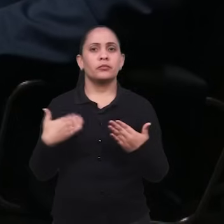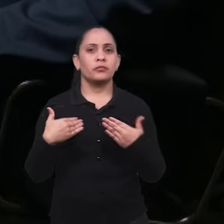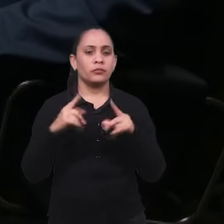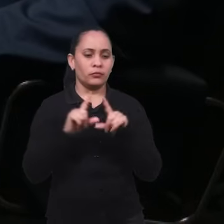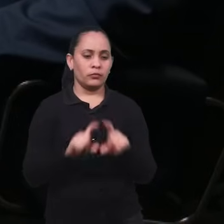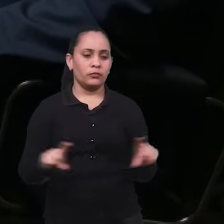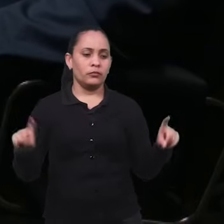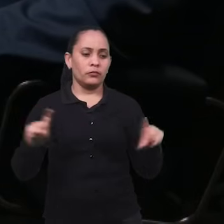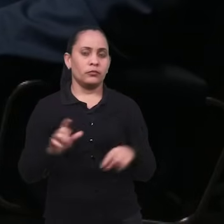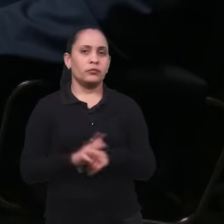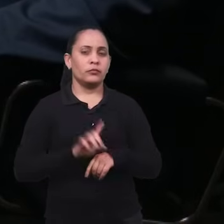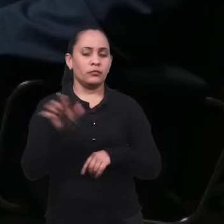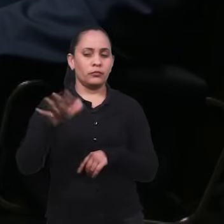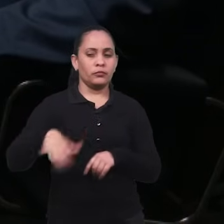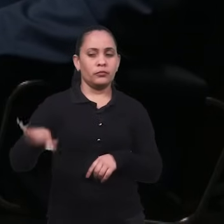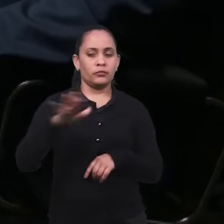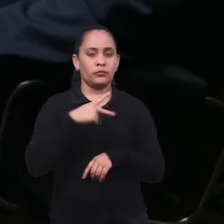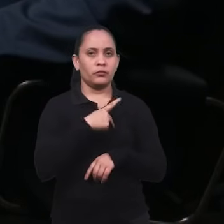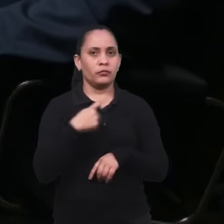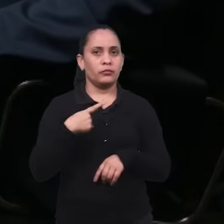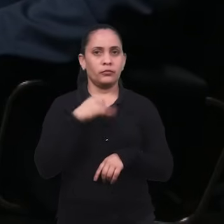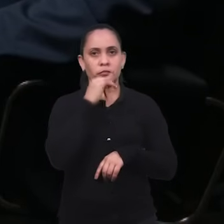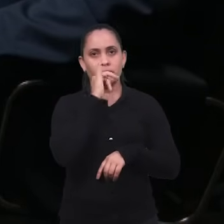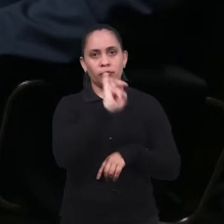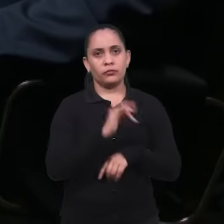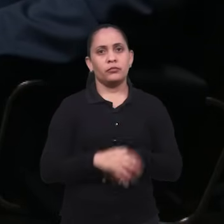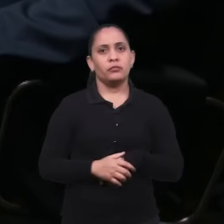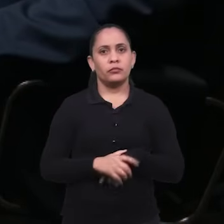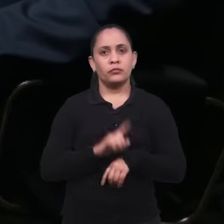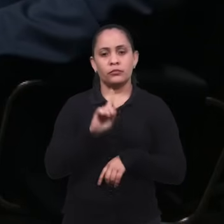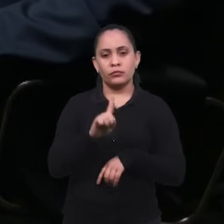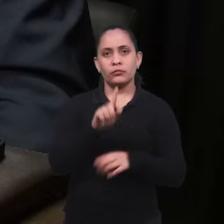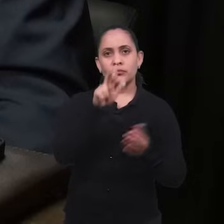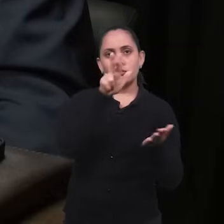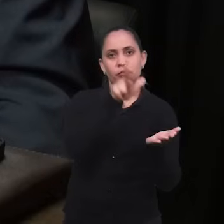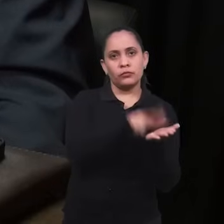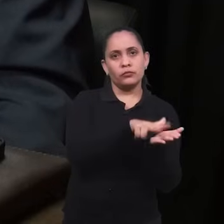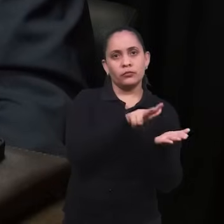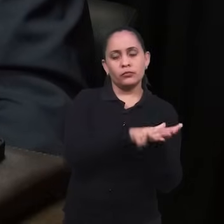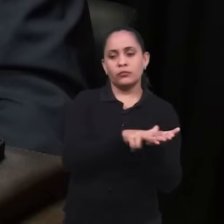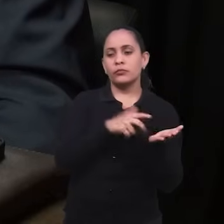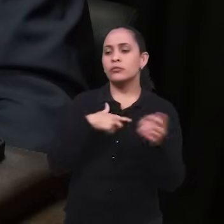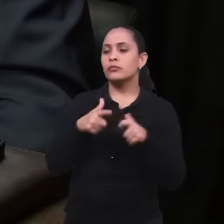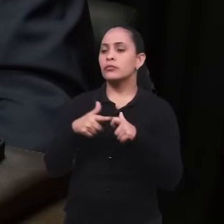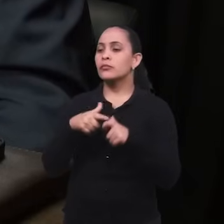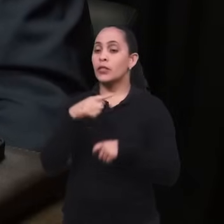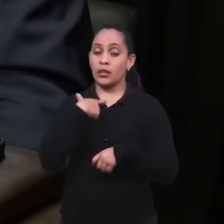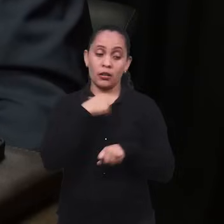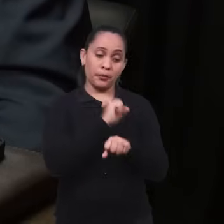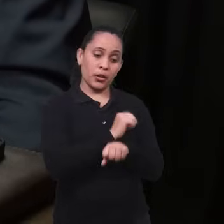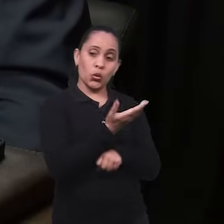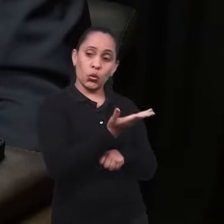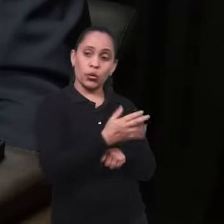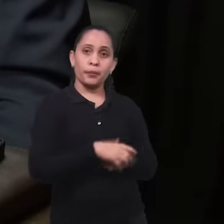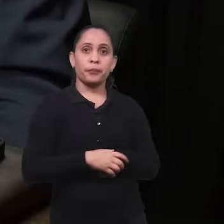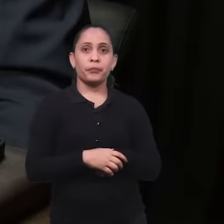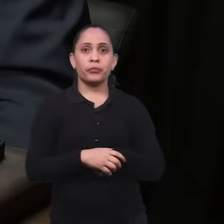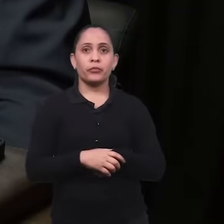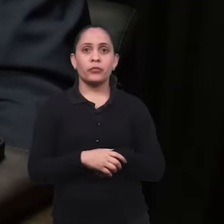figura, de uma expressão que eu ouvi de um companheiro, não é minha área, que o paciente está lá, a enfermeira fala, doutor, o paciente